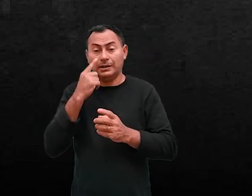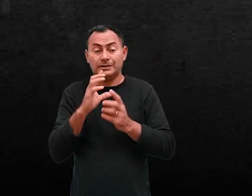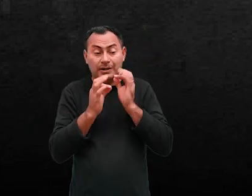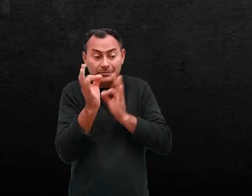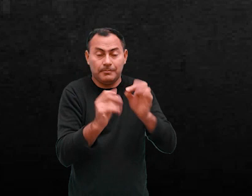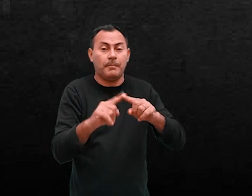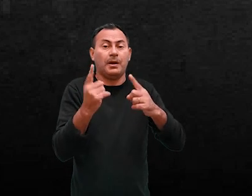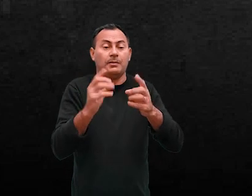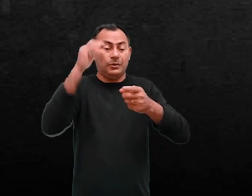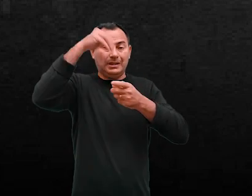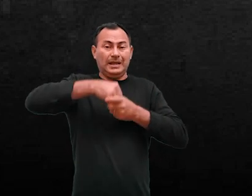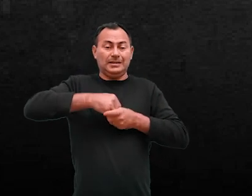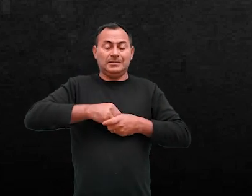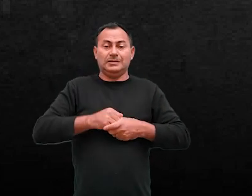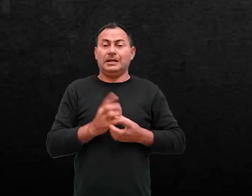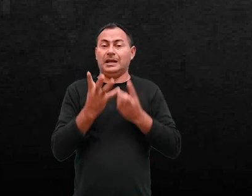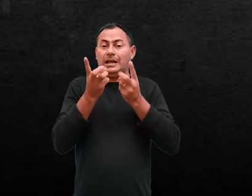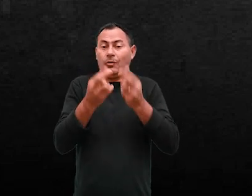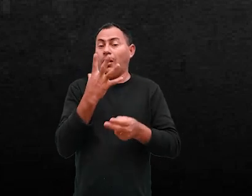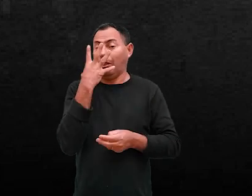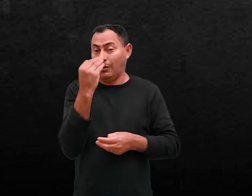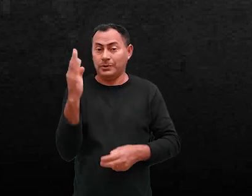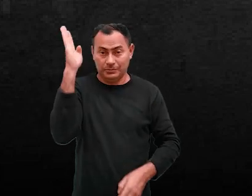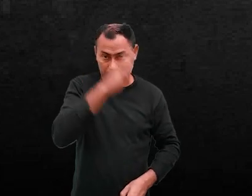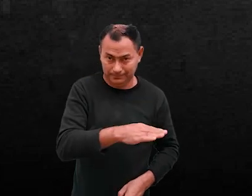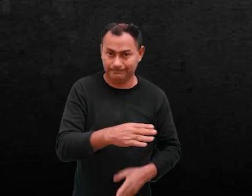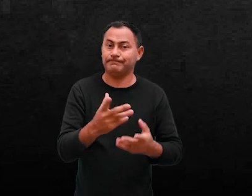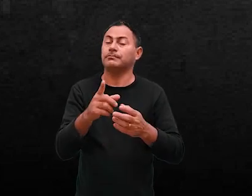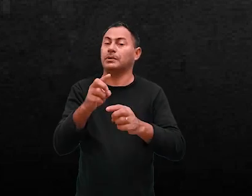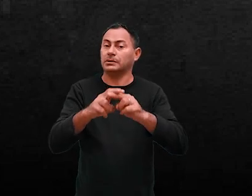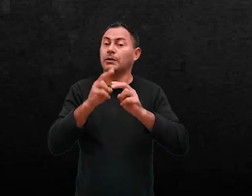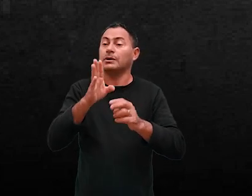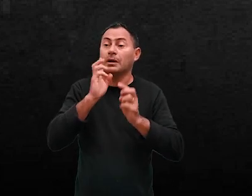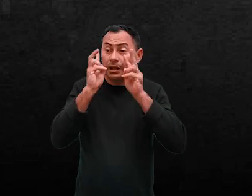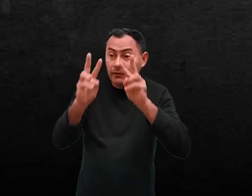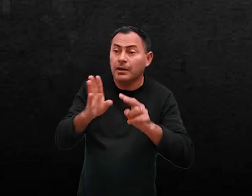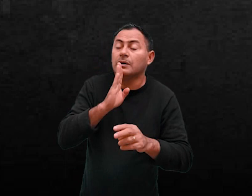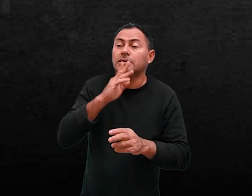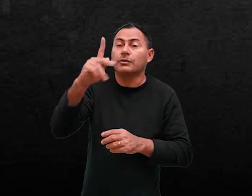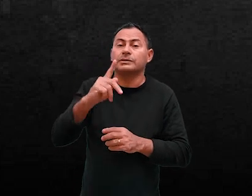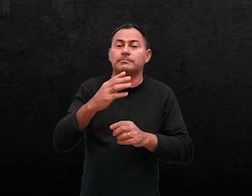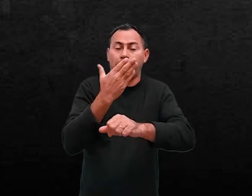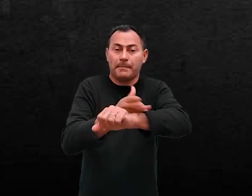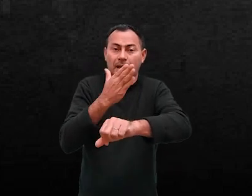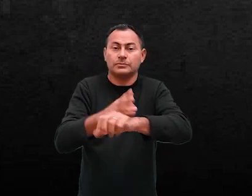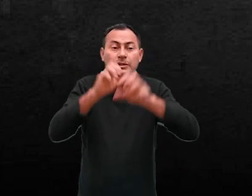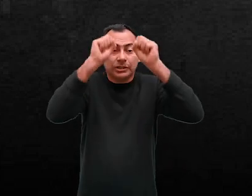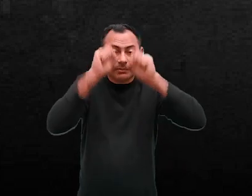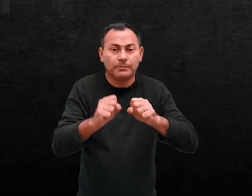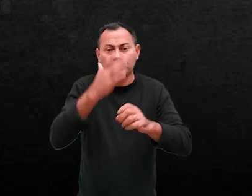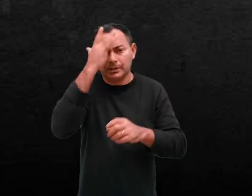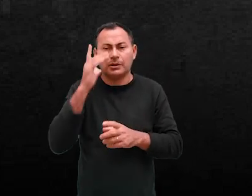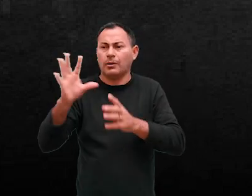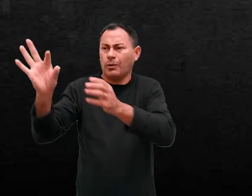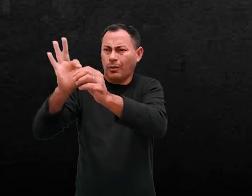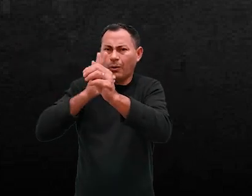ovelhas, mas por dentro são lobos devoradores. Vocês os reconhecerão por seus frutos. Pode alguém